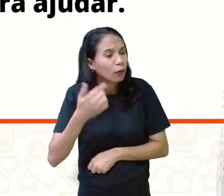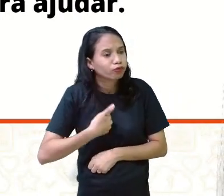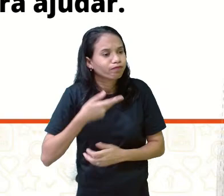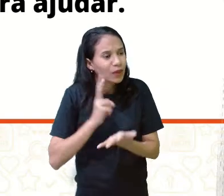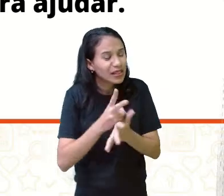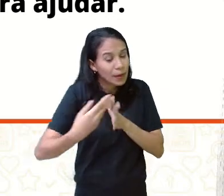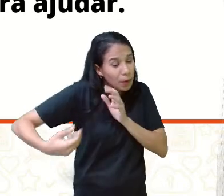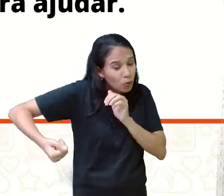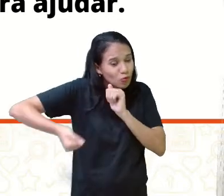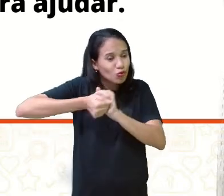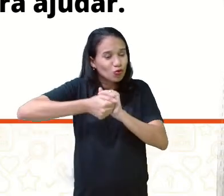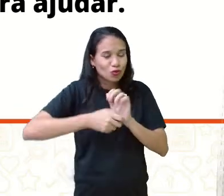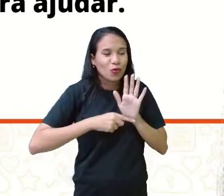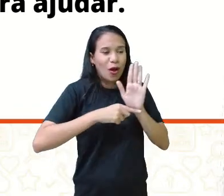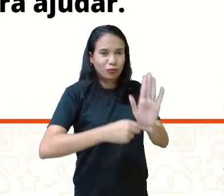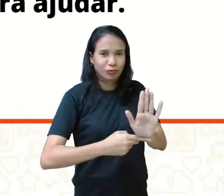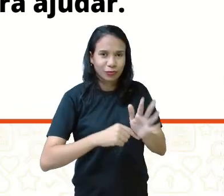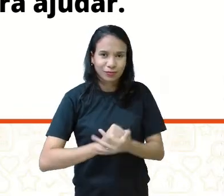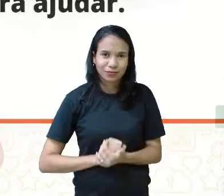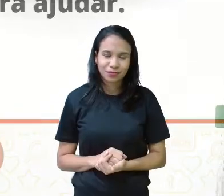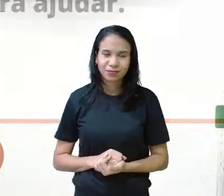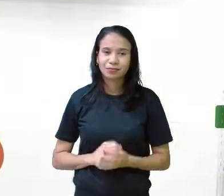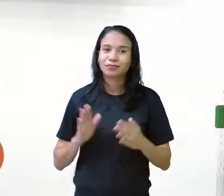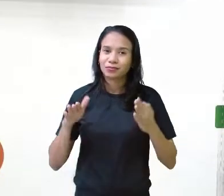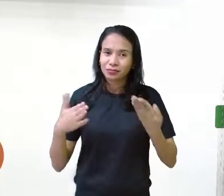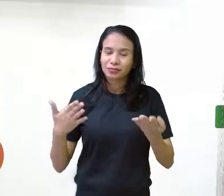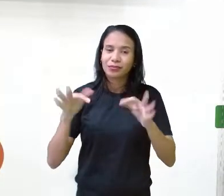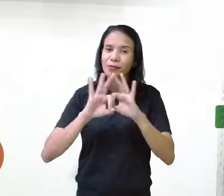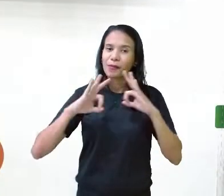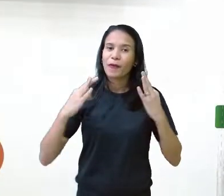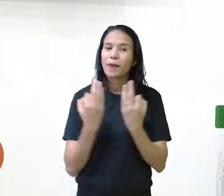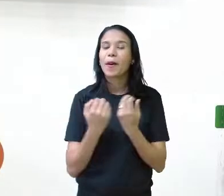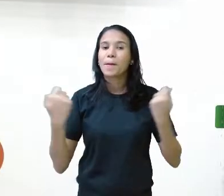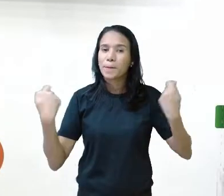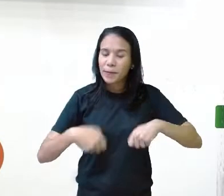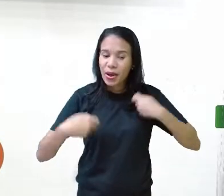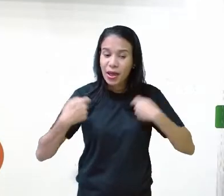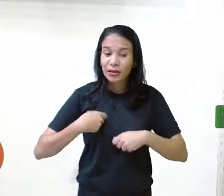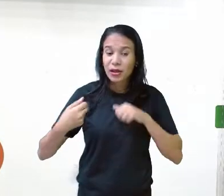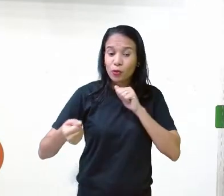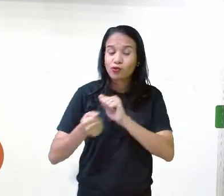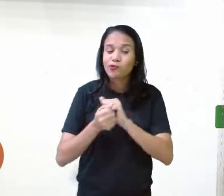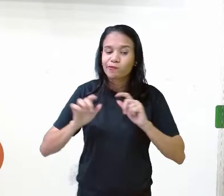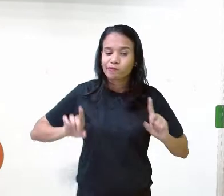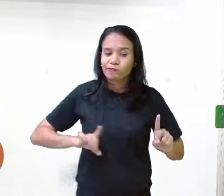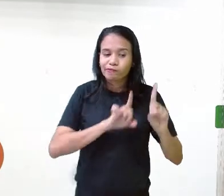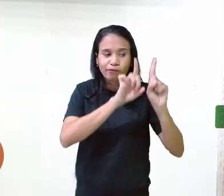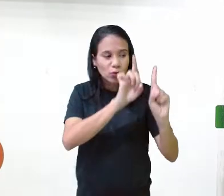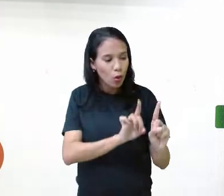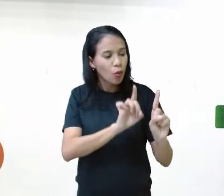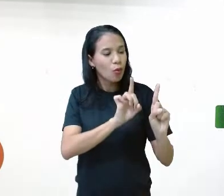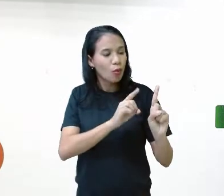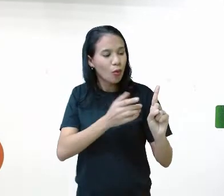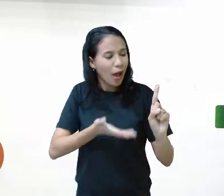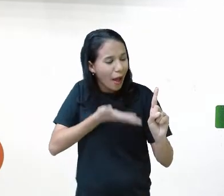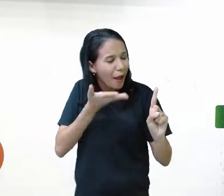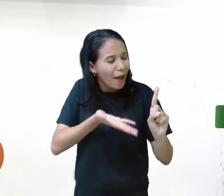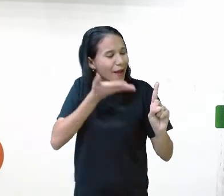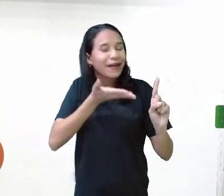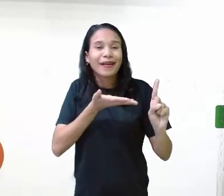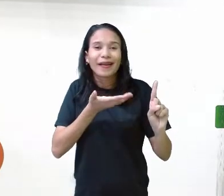estará presente para ajudar. Então, a família precisa estar perto desse filho,